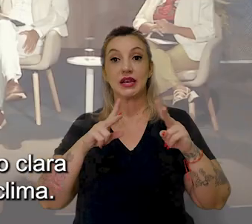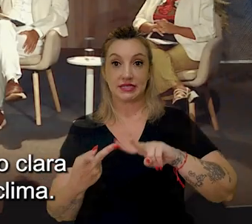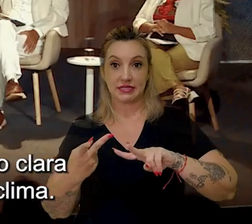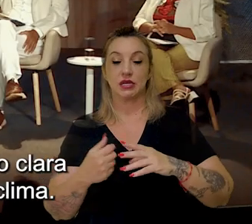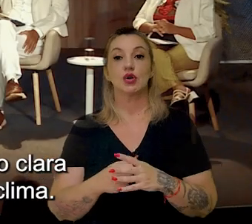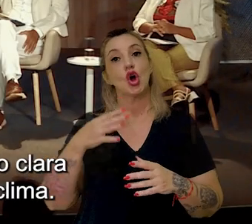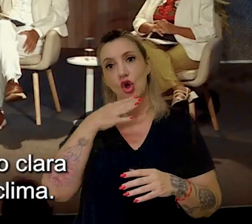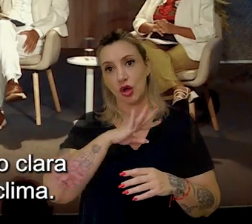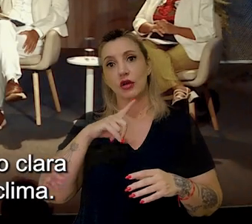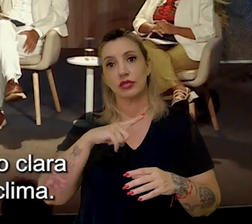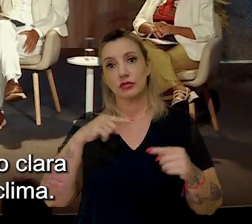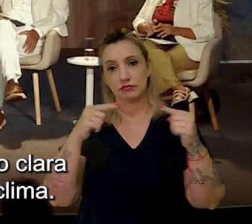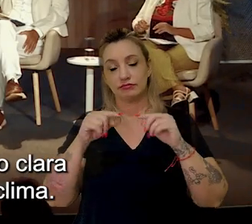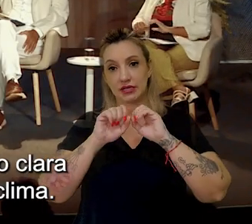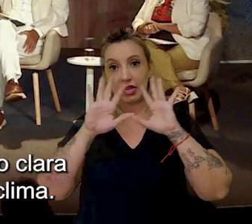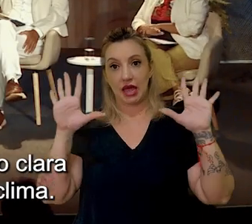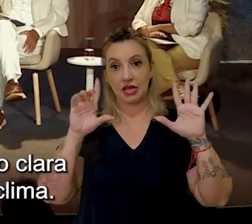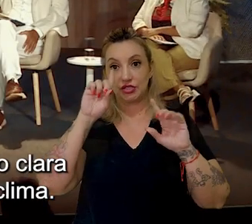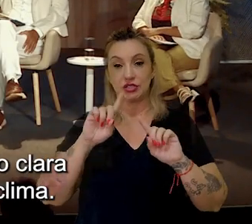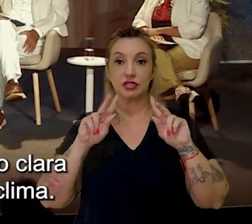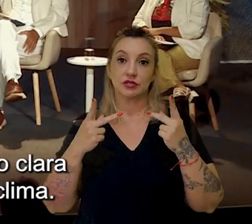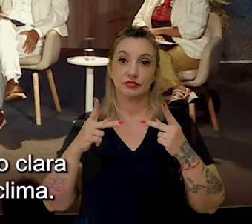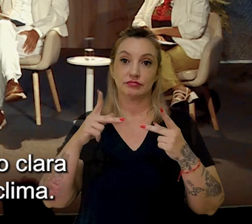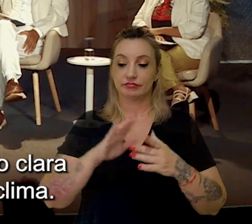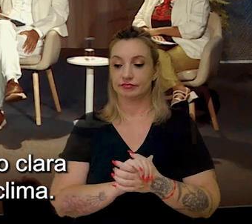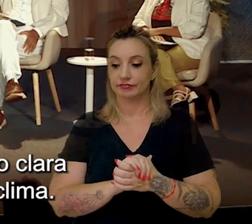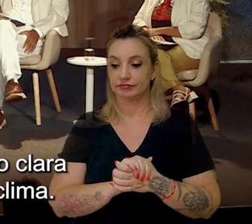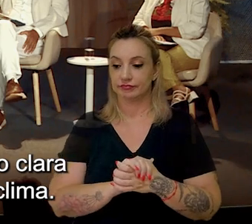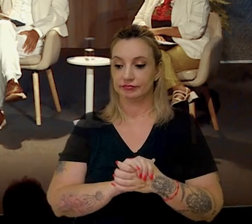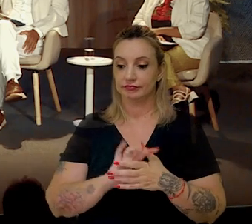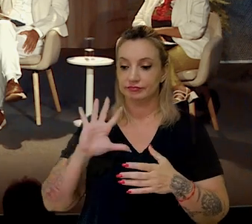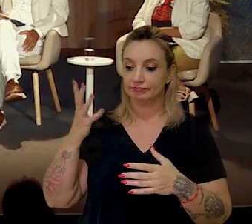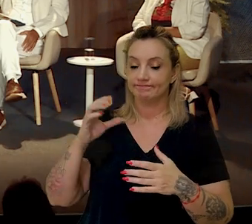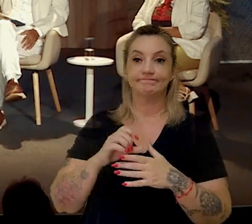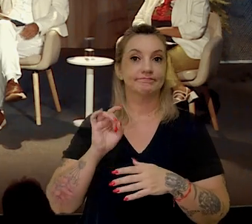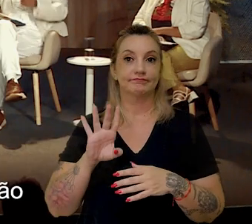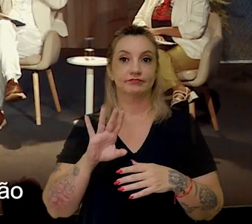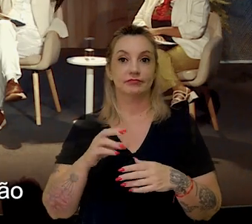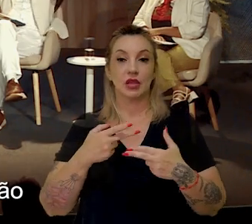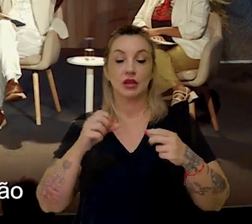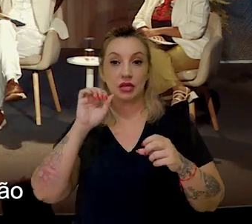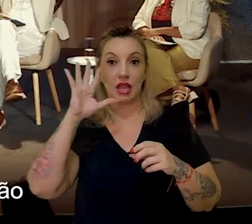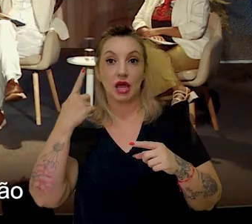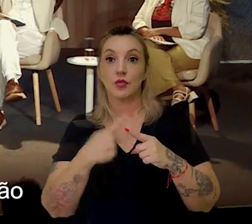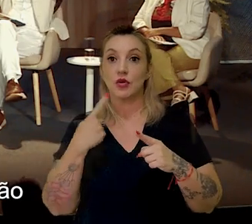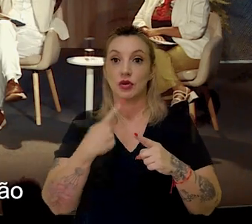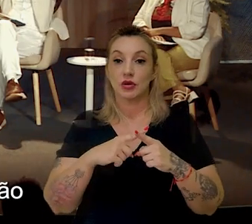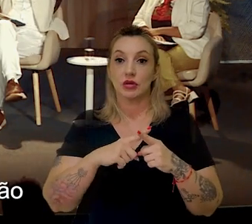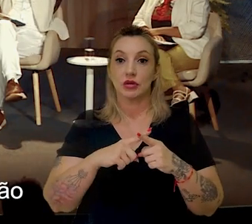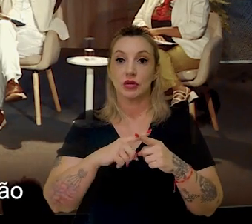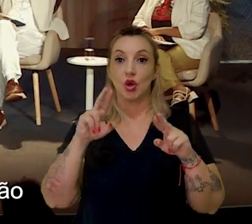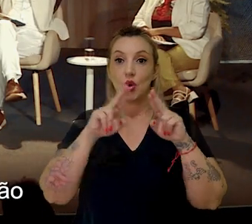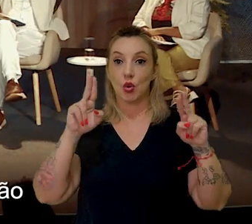é muito óbvio que existe uma relação muito clara entre direitos humanos e meio ambiente e e clima e isso não era algo muito claro por porque não era muito claro nem pra